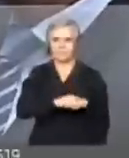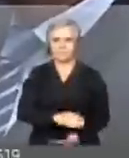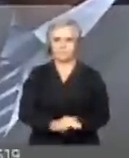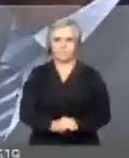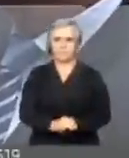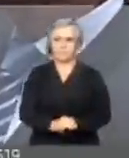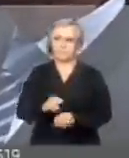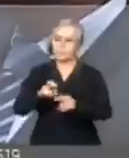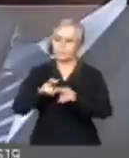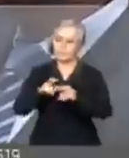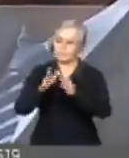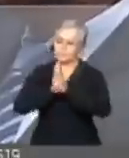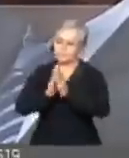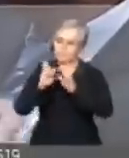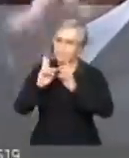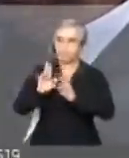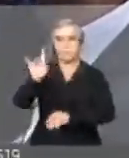Por direitos